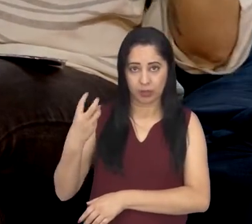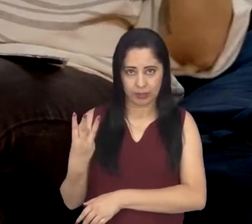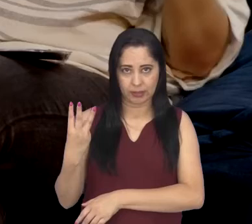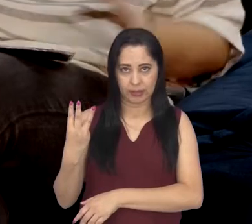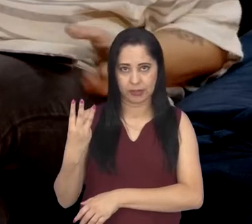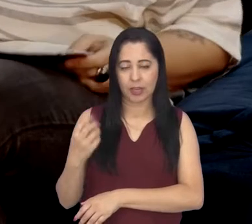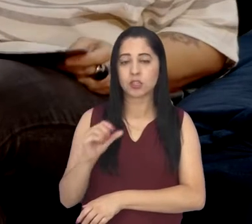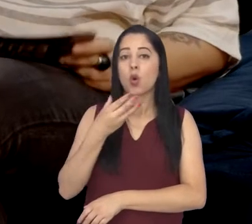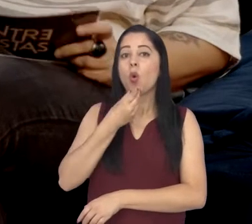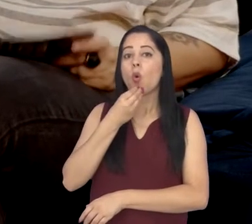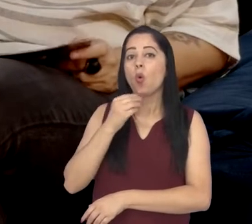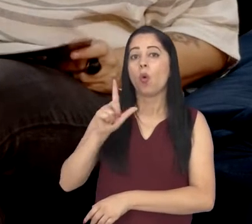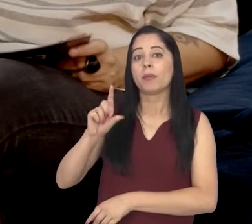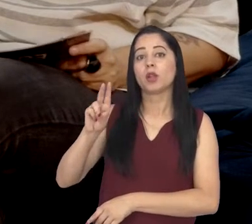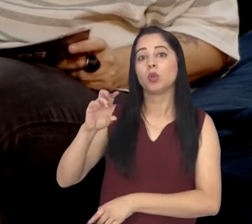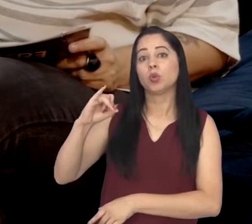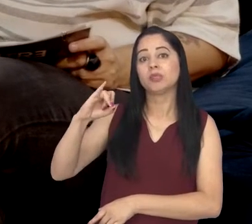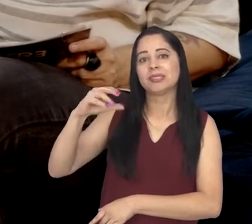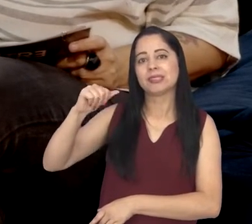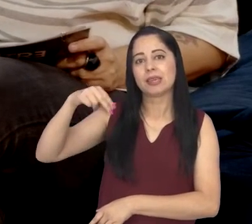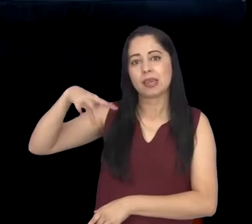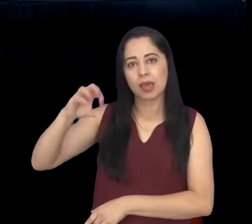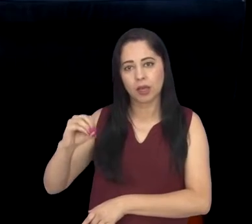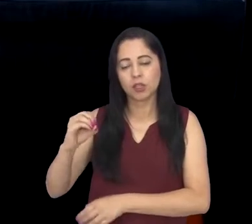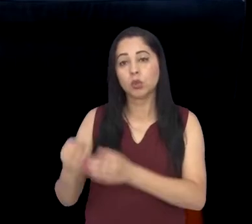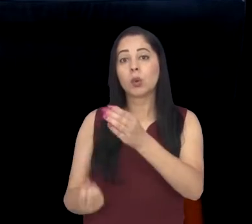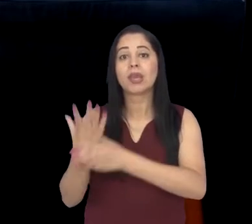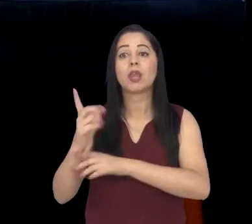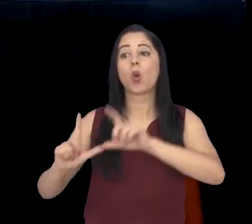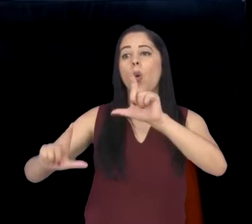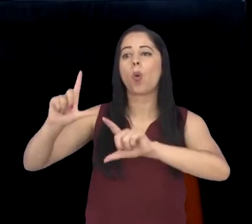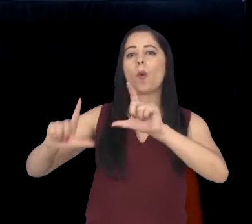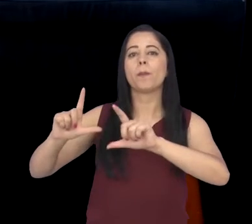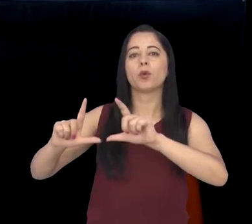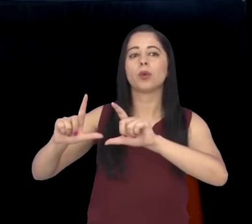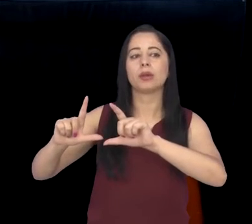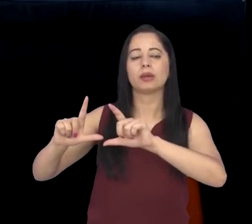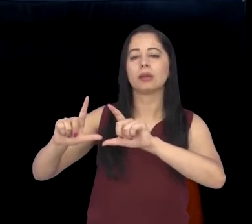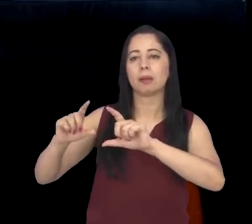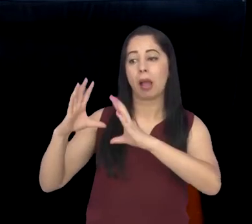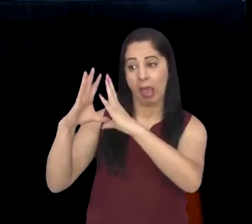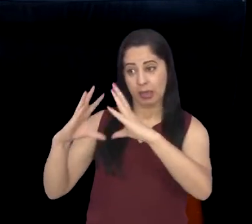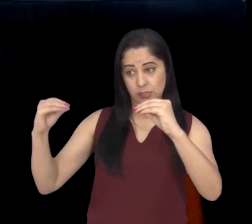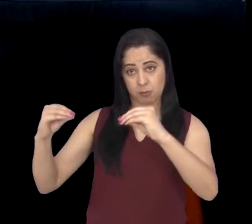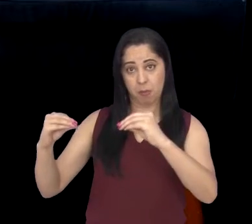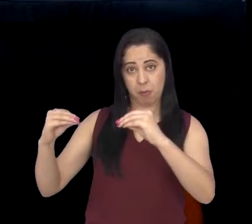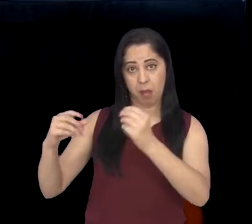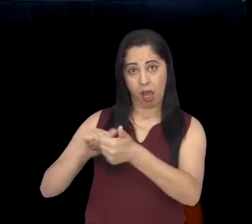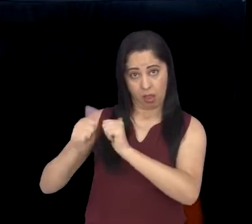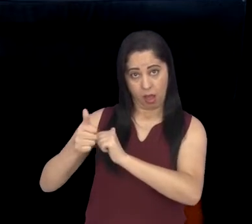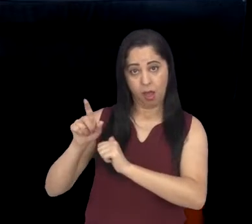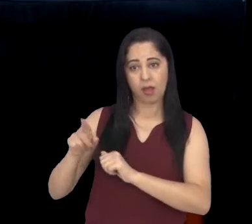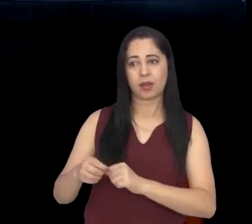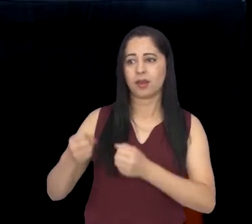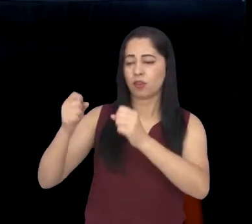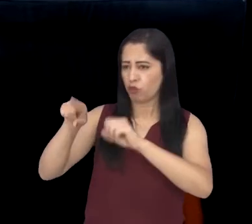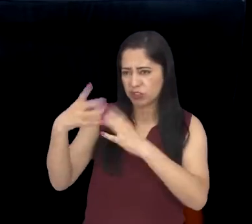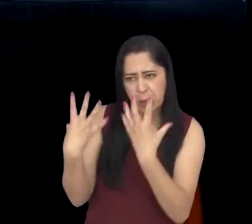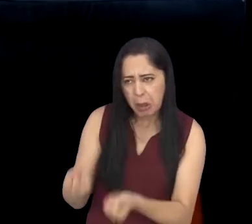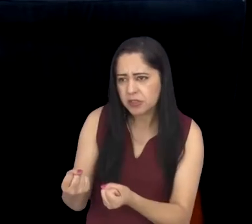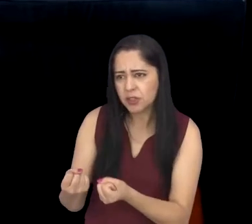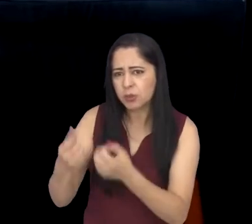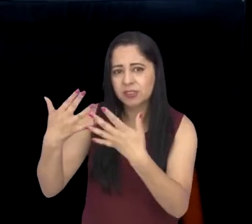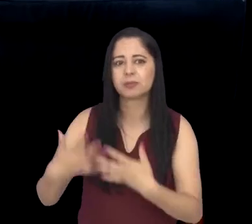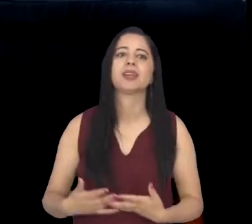criou o Show do Esporte na Band. E eu sei que você chegou a recusar esse convite, né, Gilson? Foi. Conta essa história. Primeiro, eu